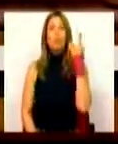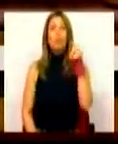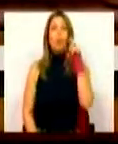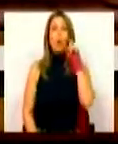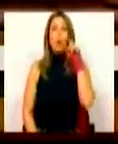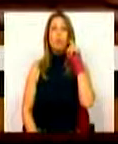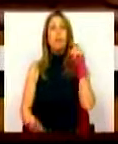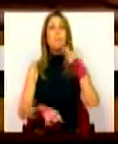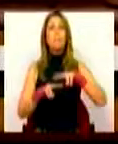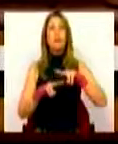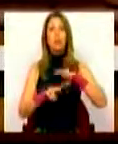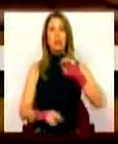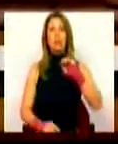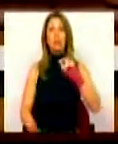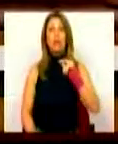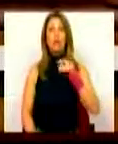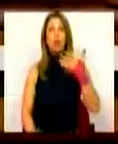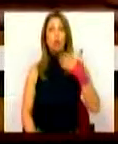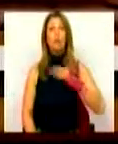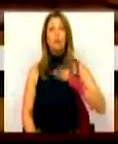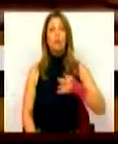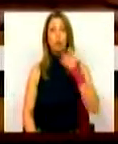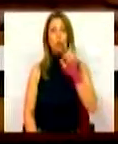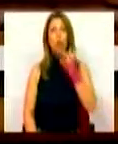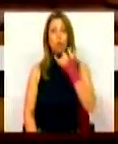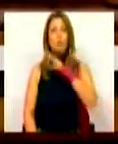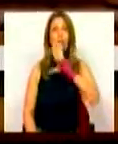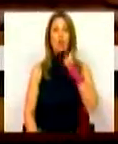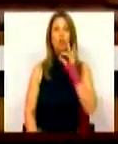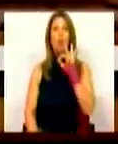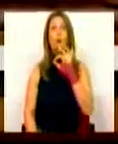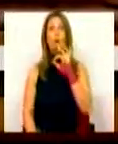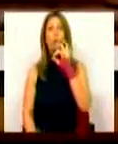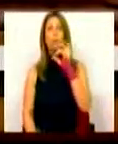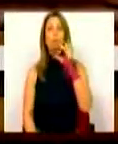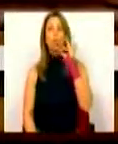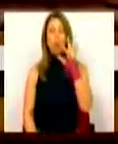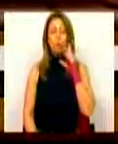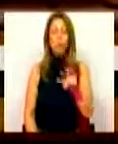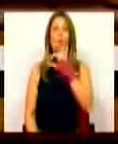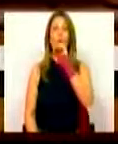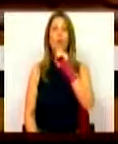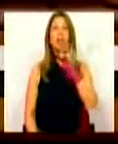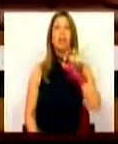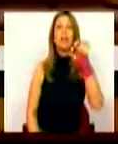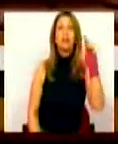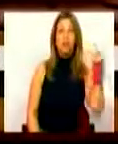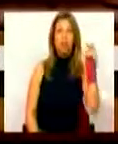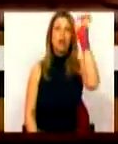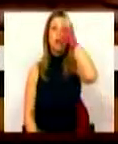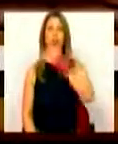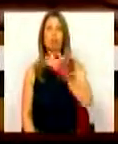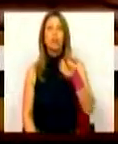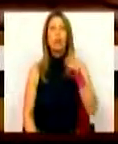prisionais, 31 de dezembro de 2015, 4.083. 15 de fevereiro de 2019,